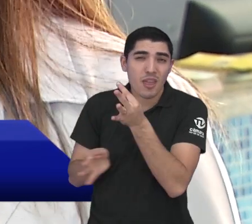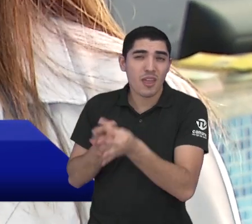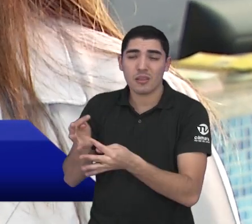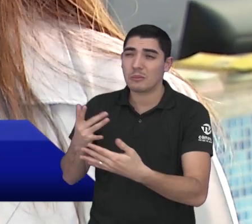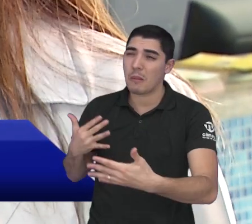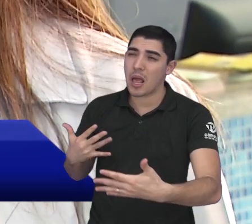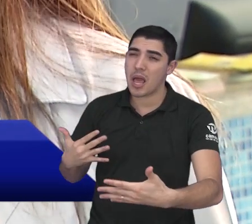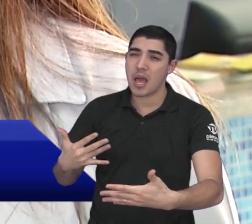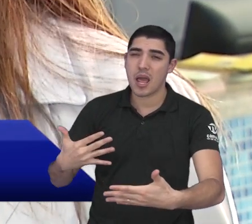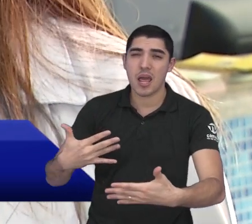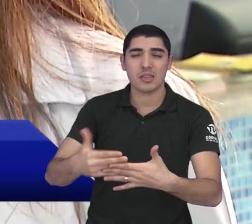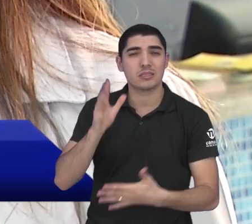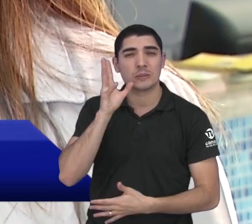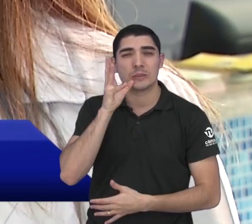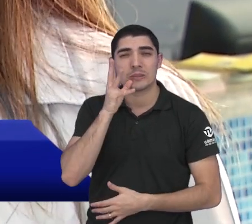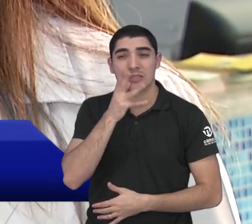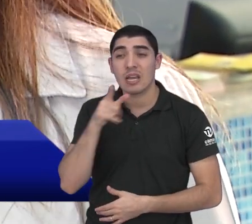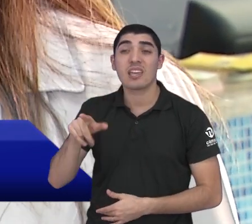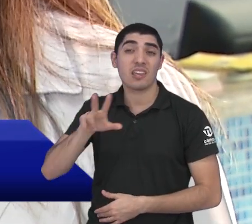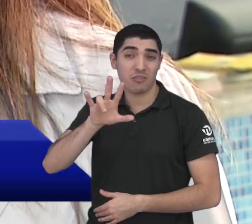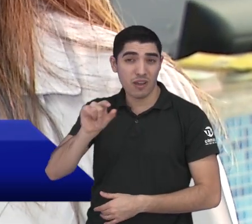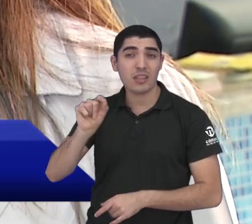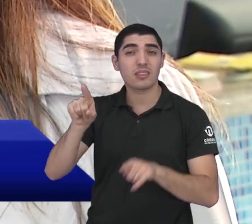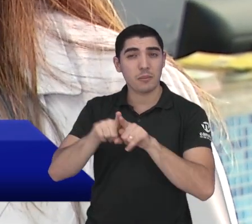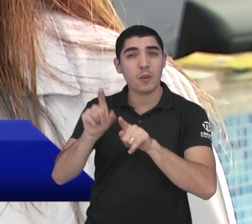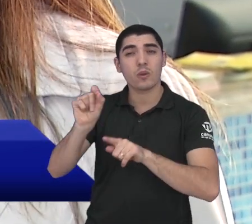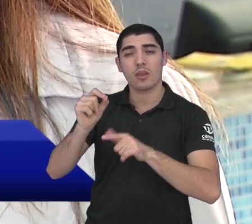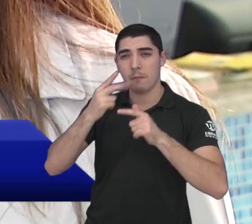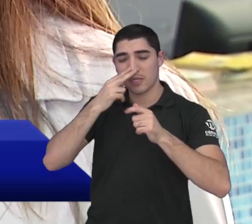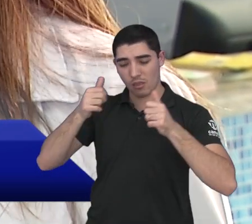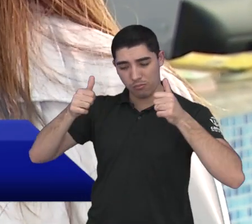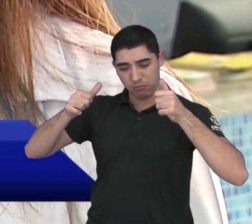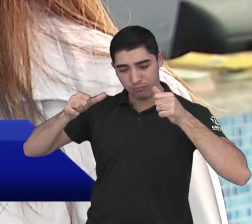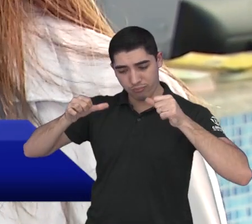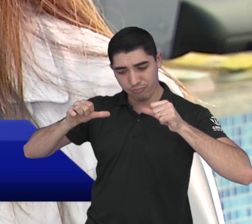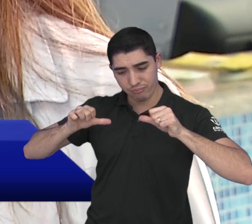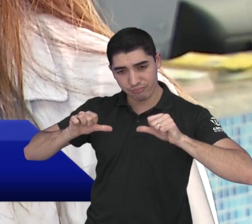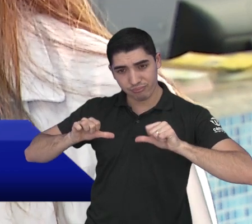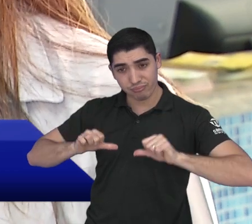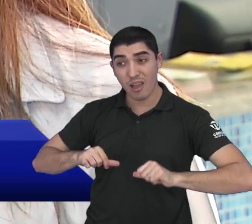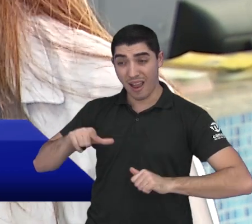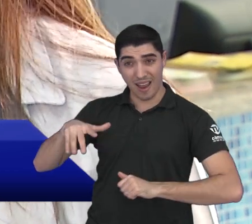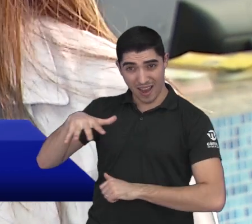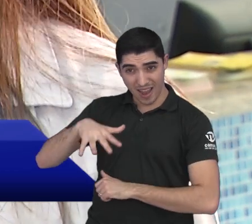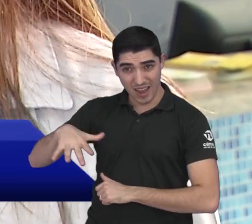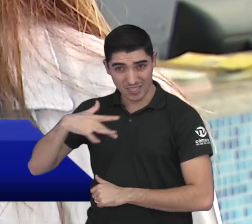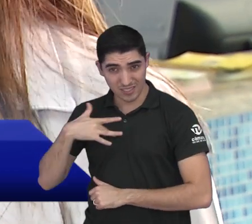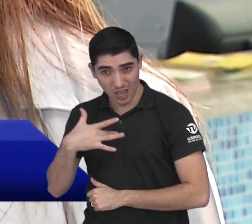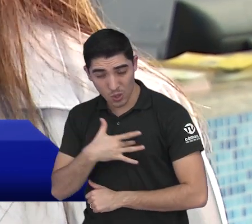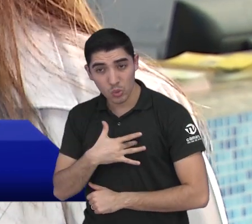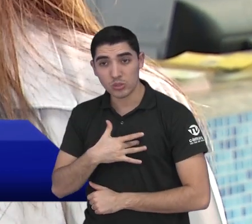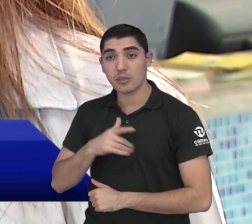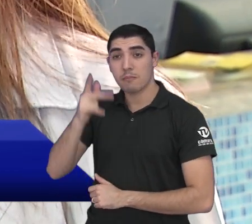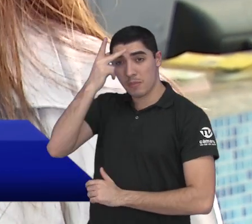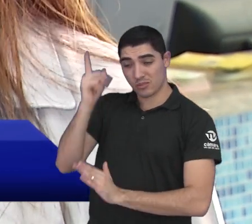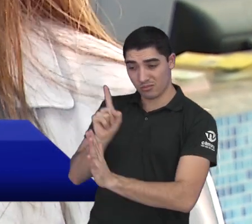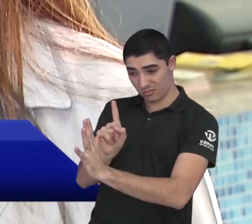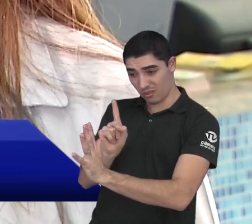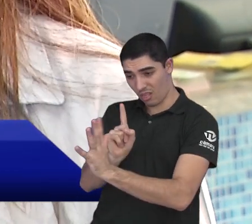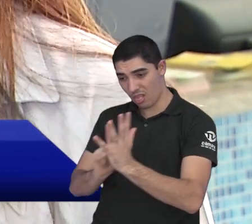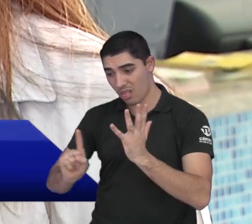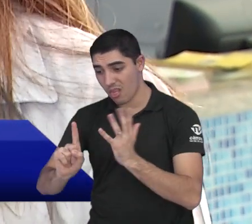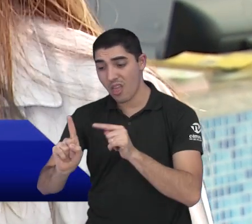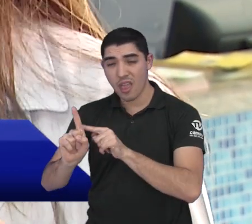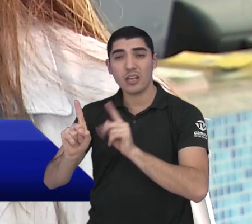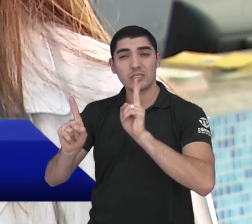amplamente tratada por um longo período e ela vai agravando cada vez mais, onerando cada vez mais o sistema.